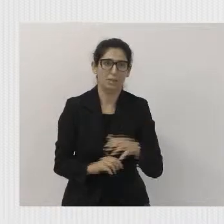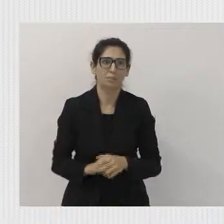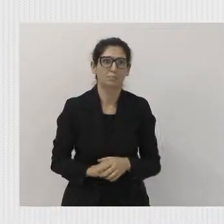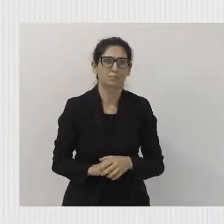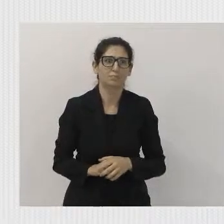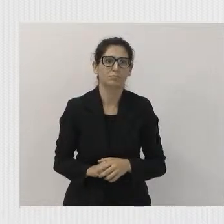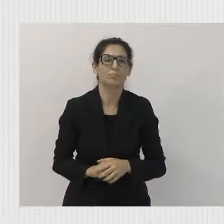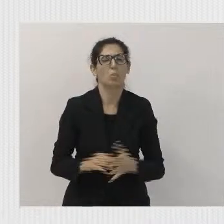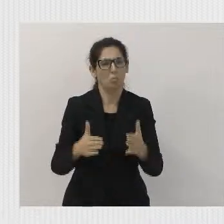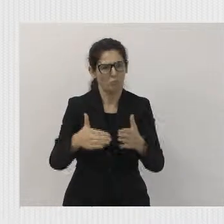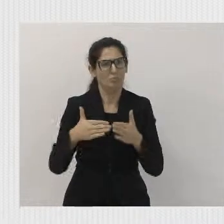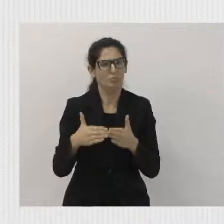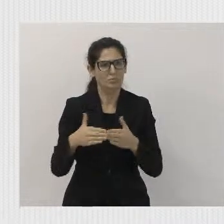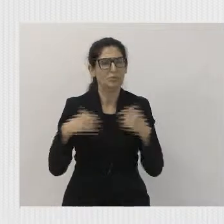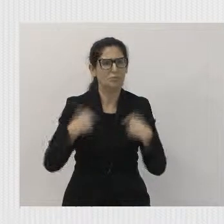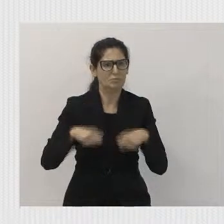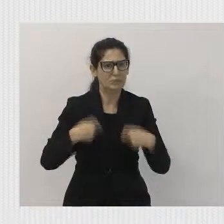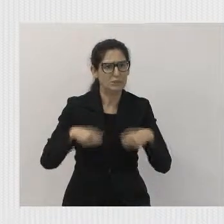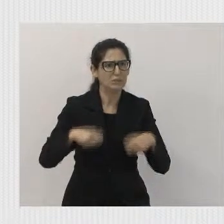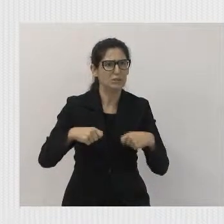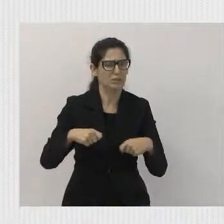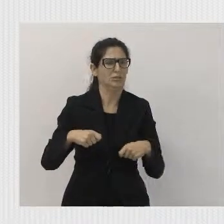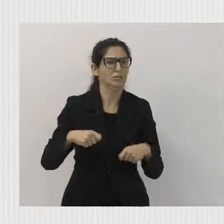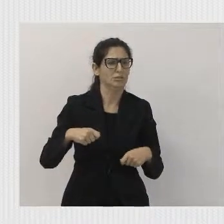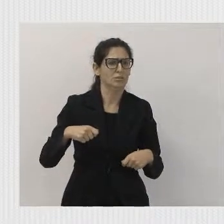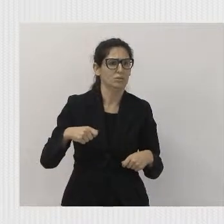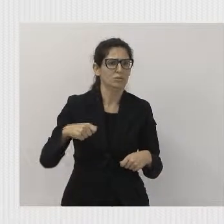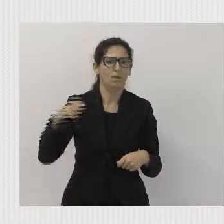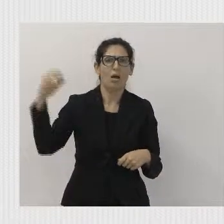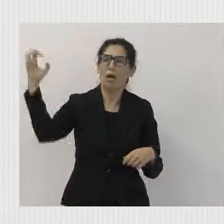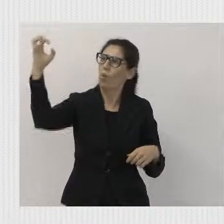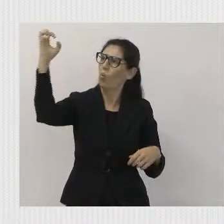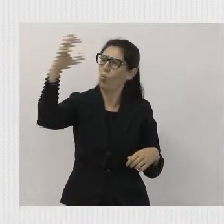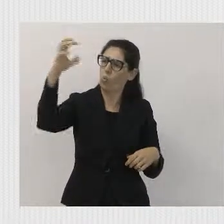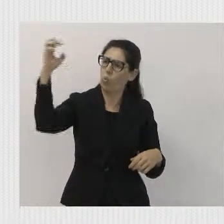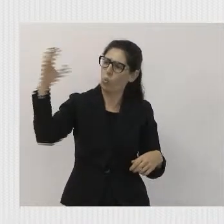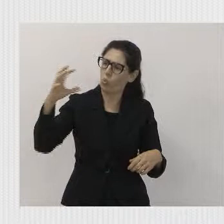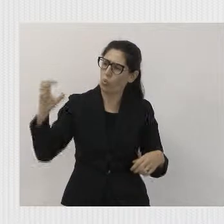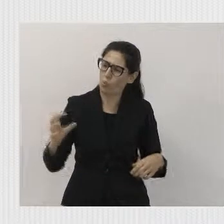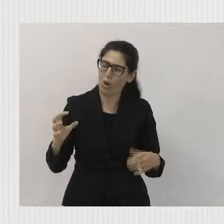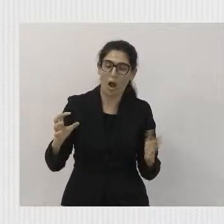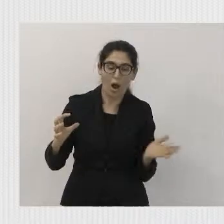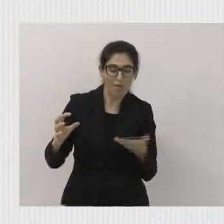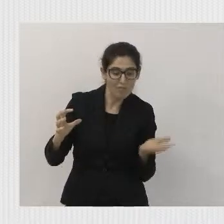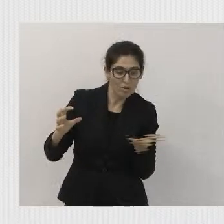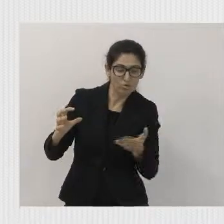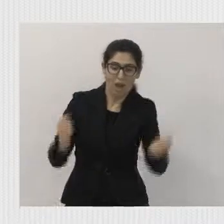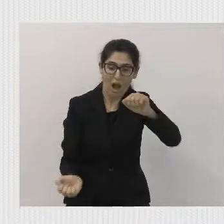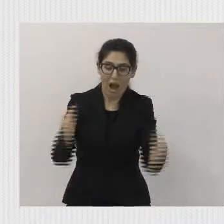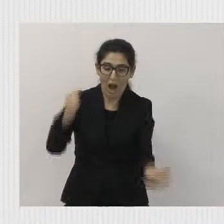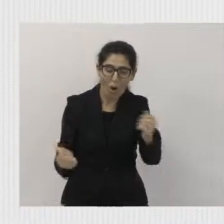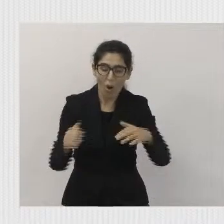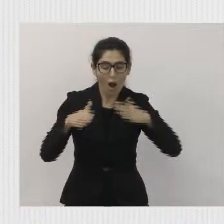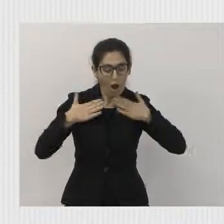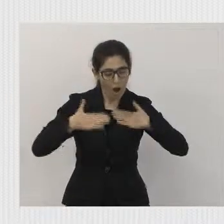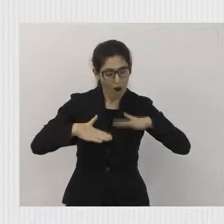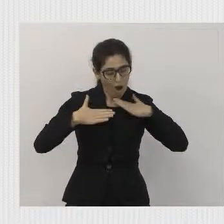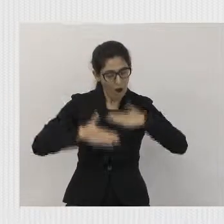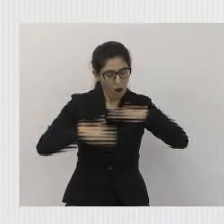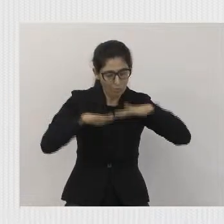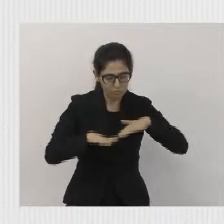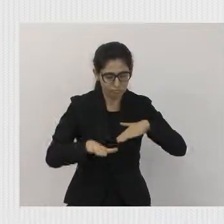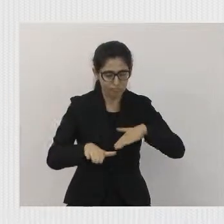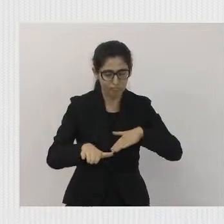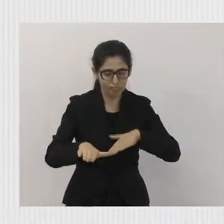dá para esperar, gente. Nós vamos perder bens materiais, mas o bem maior, sem dúvida nenhuma, é a vida. Então, a gente